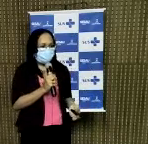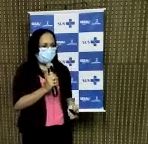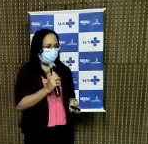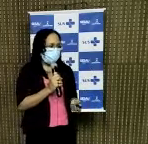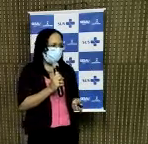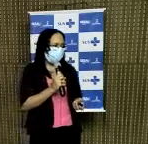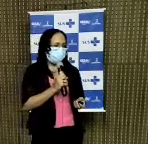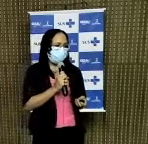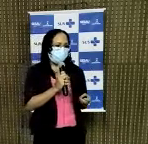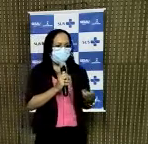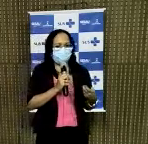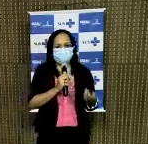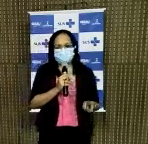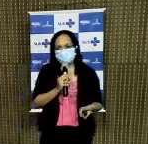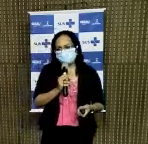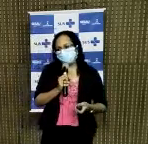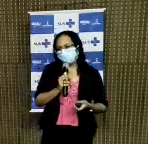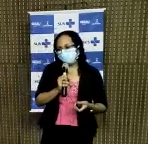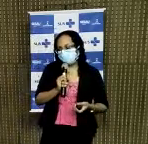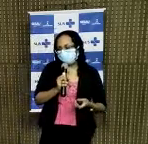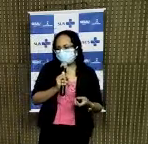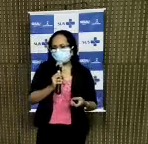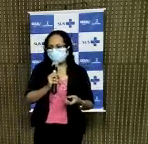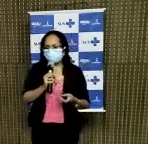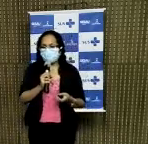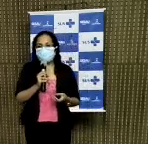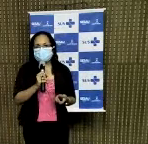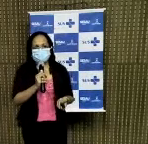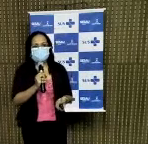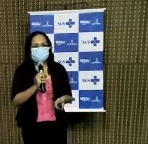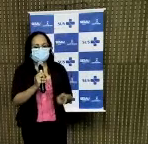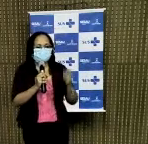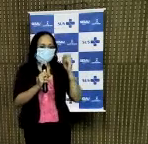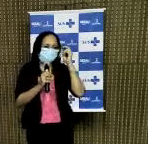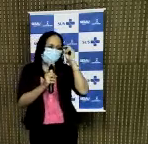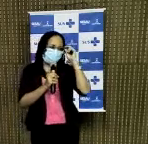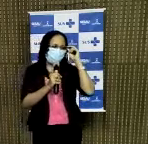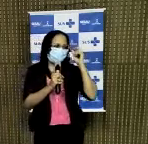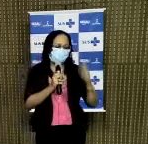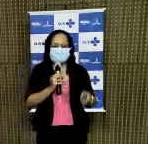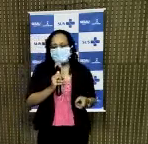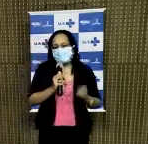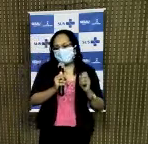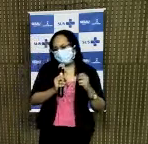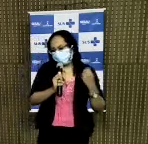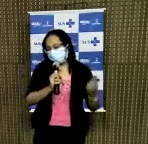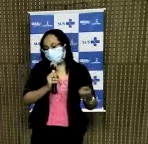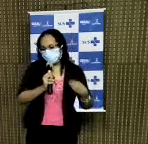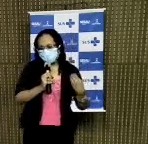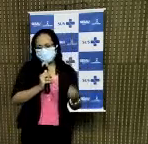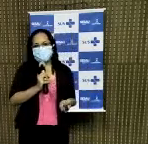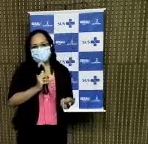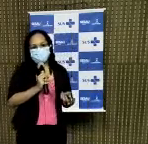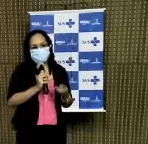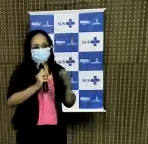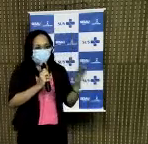visitas, fazendo atendimento principalmente aos pacientes que estavam numa condição muito mais vulnerável e que necessitavam desse olhar, de um